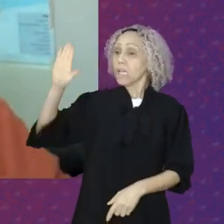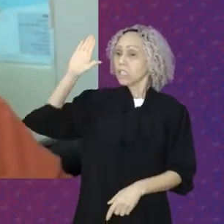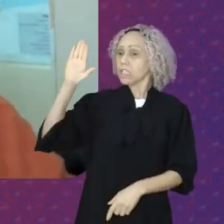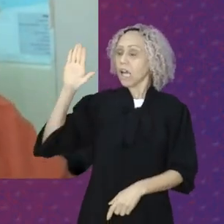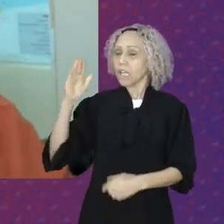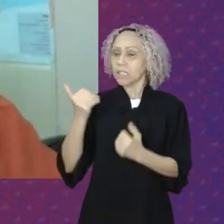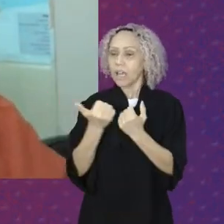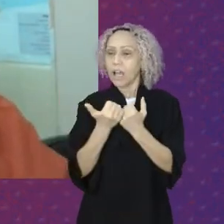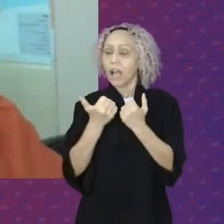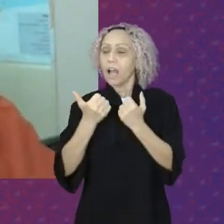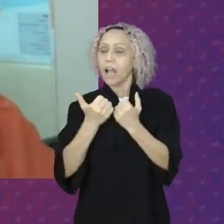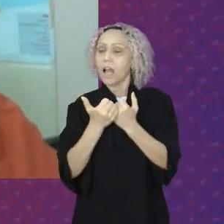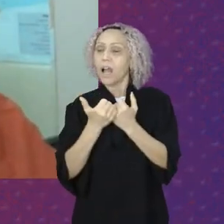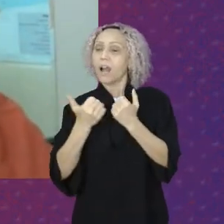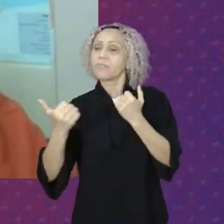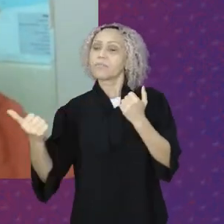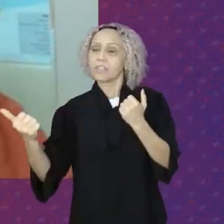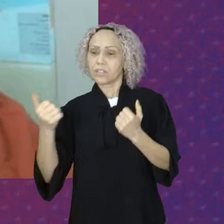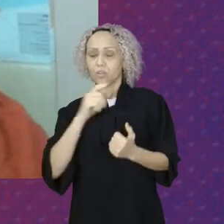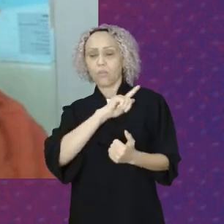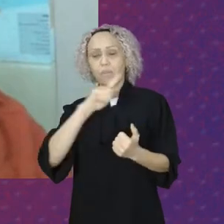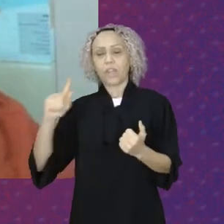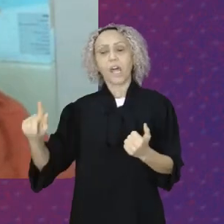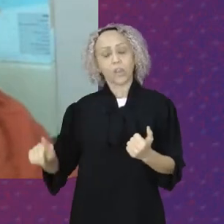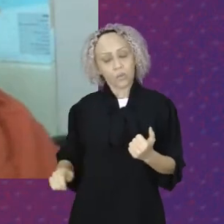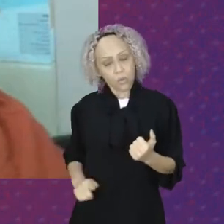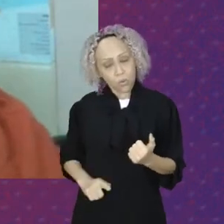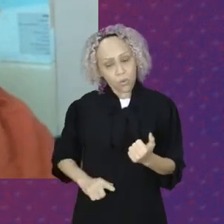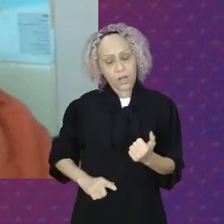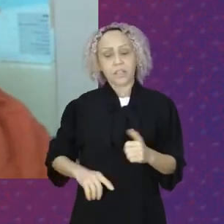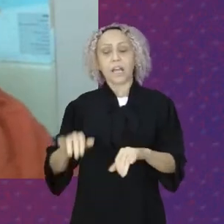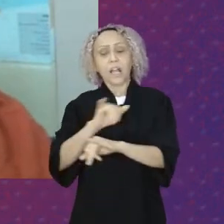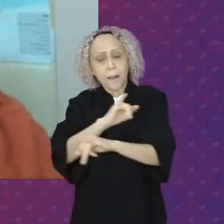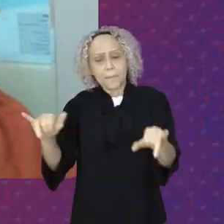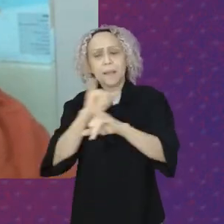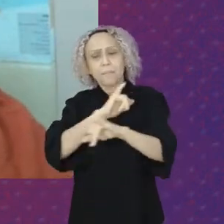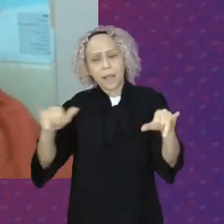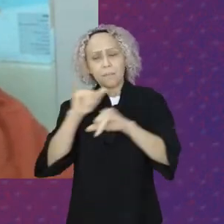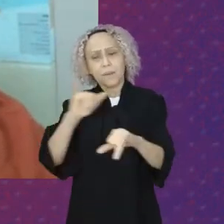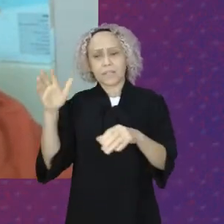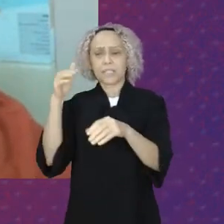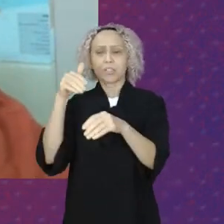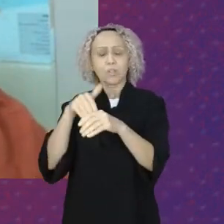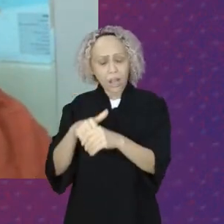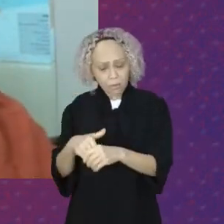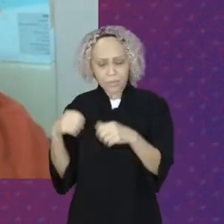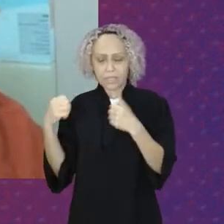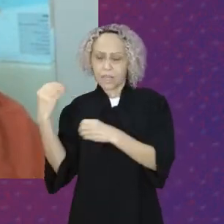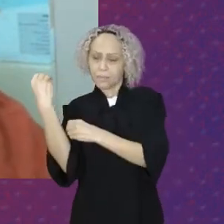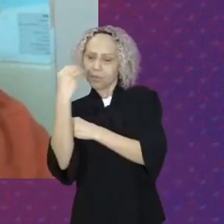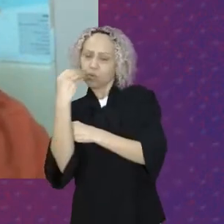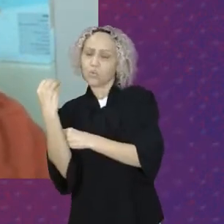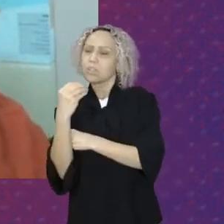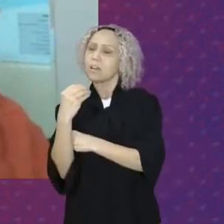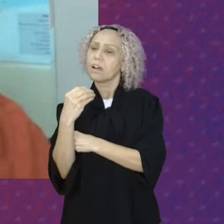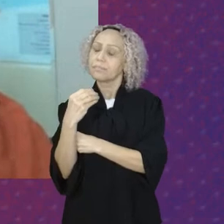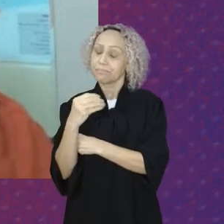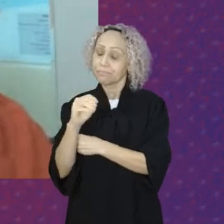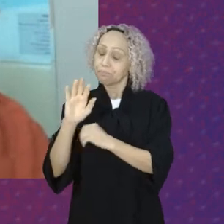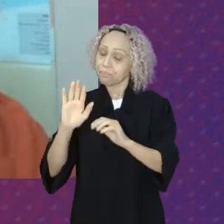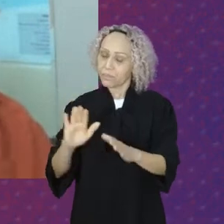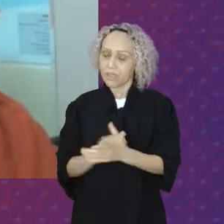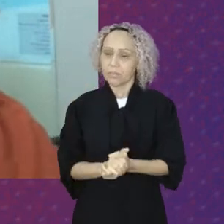me organizar melhor, me cuidar melhor. E eu acho que essa tem que ser uma luta nossa, das mulheres feministas de